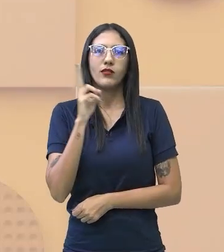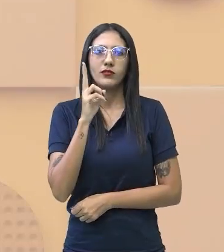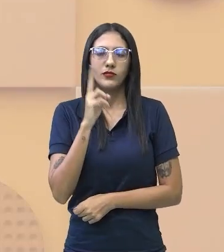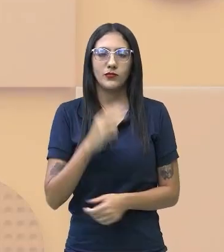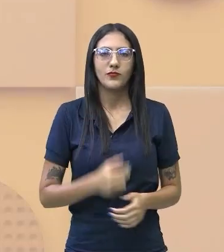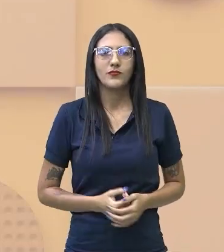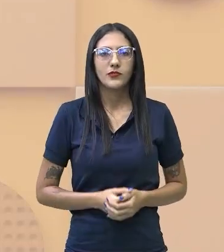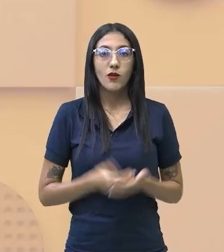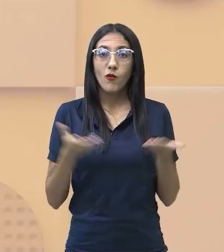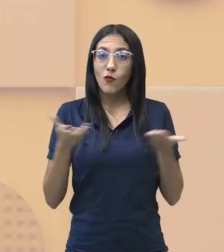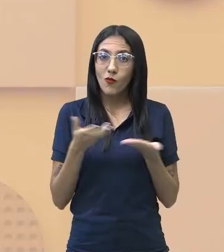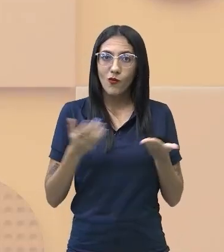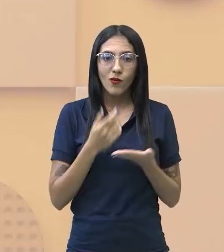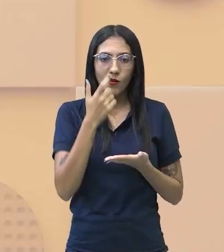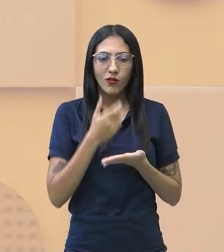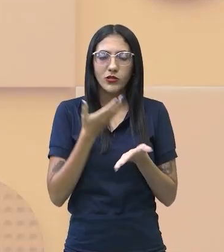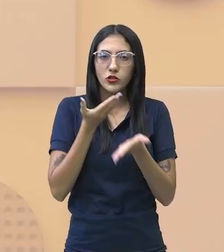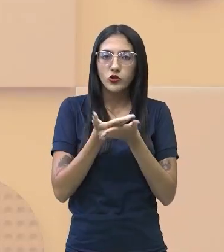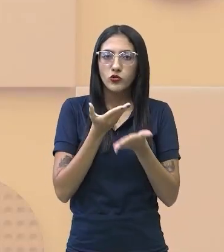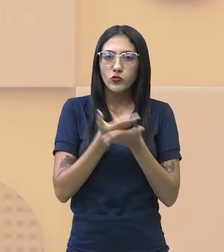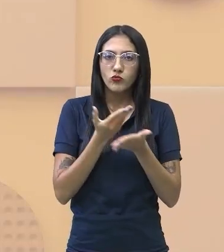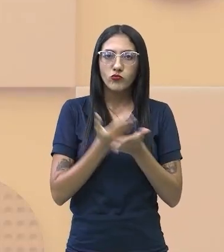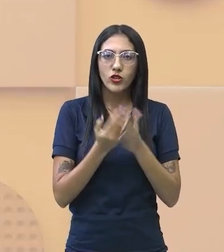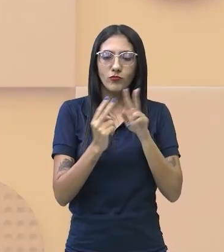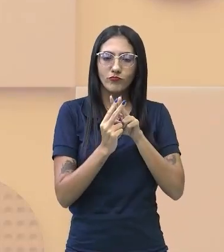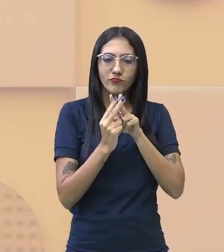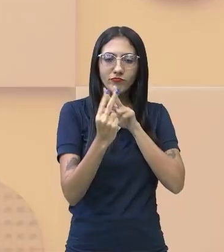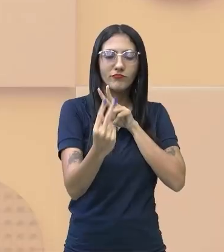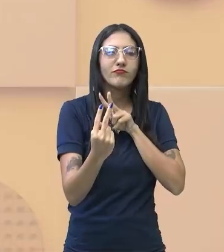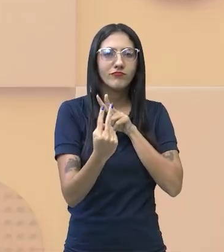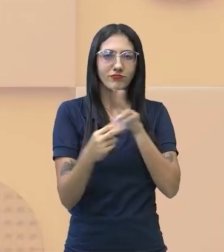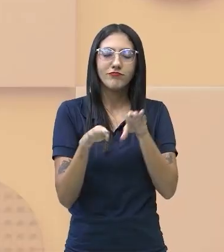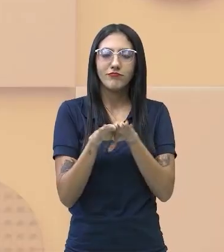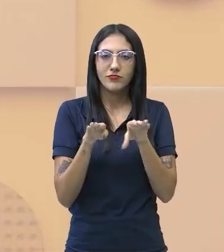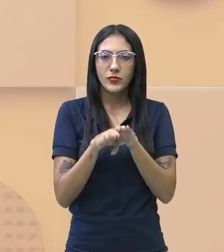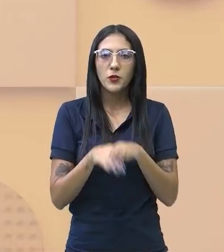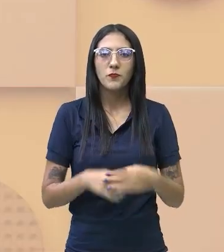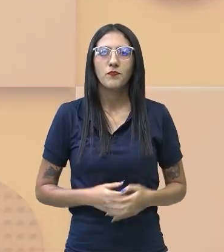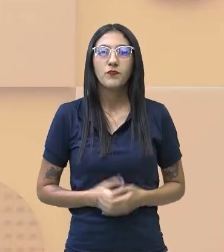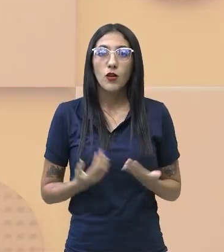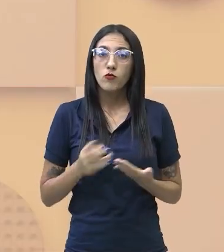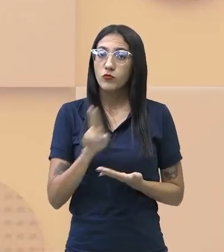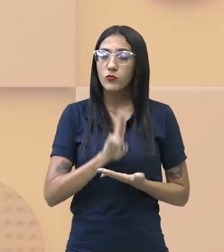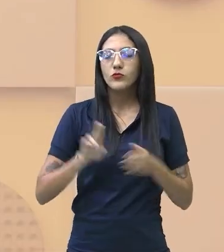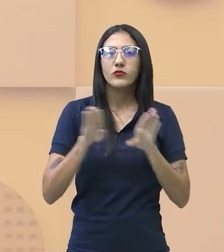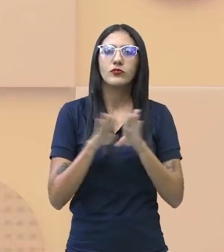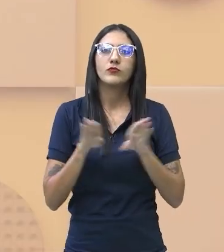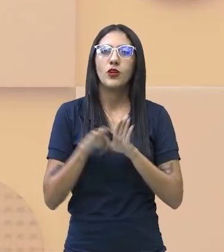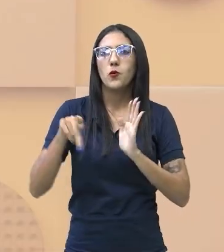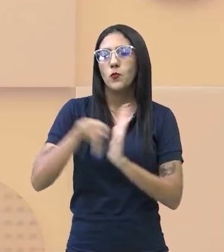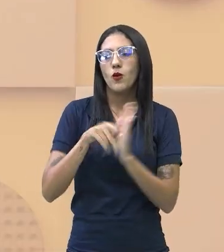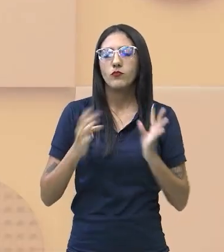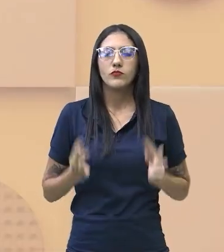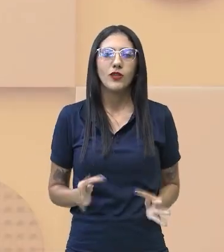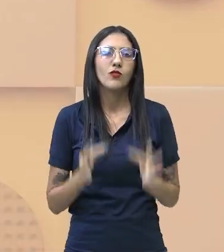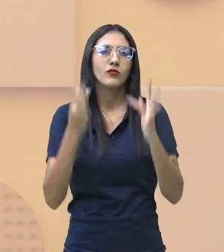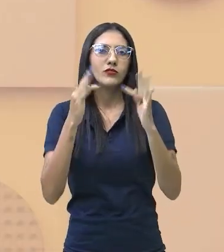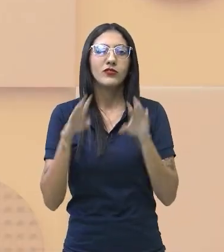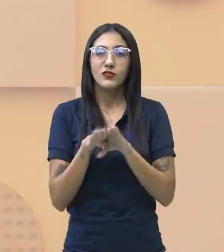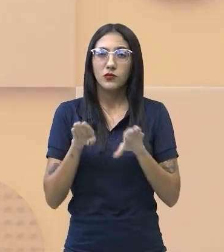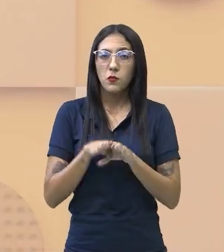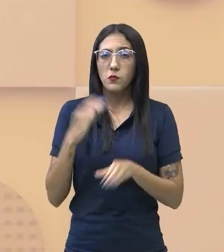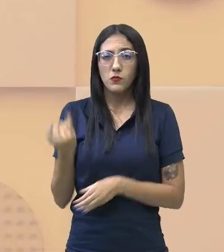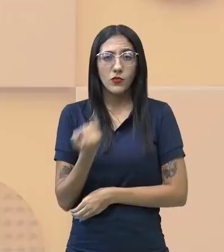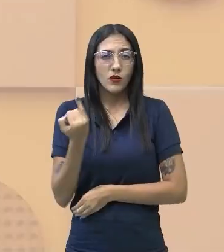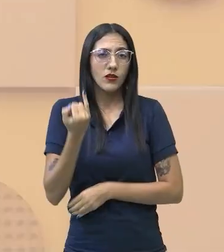aula, né? Eu estou aqui e vocês aí, juntamente comigo. Então, o uso da tecnologia, isso é importante também,